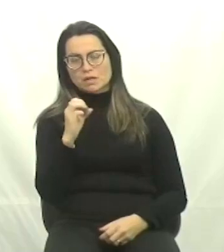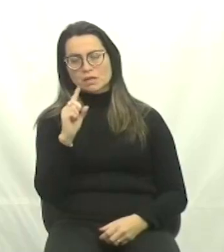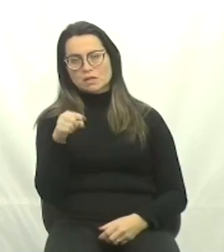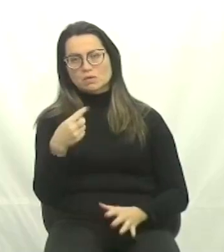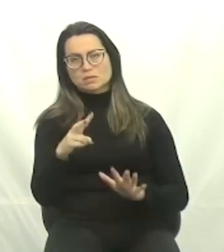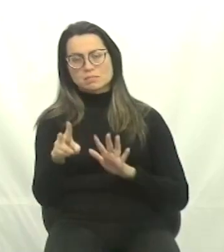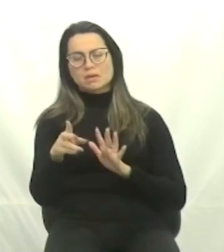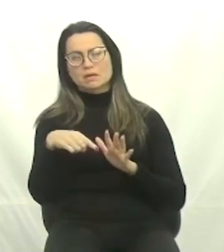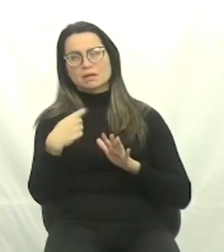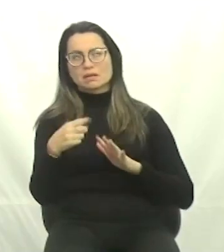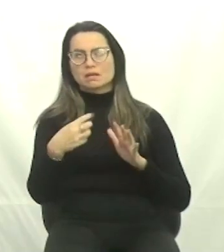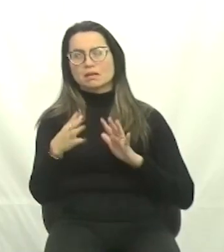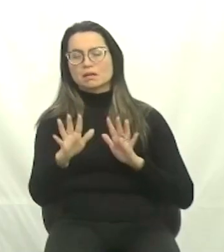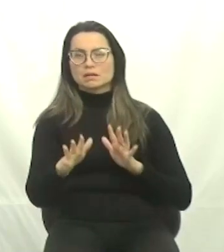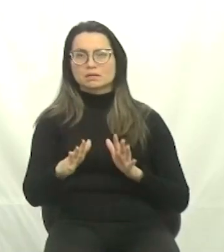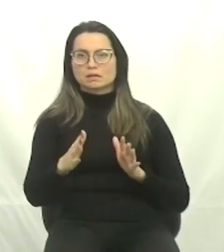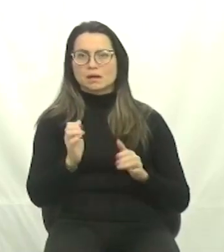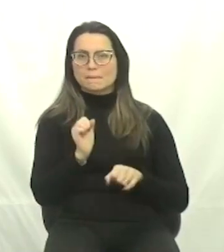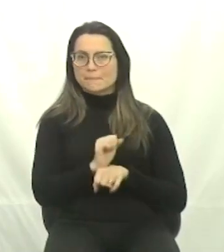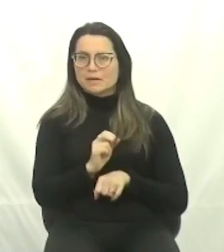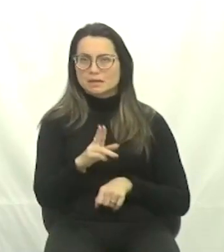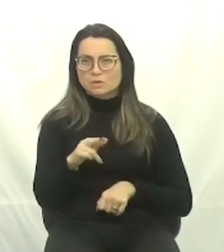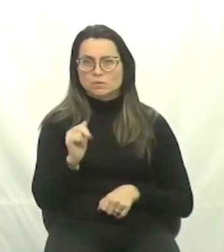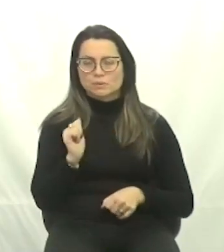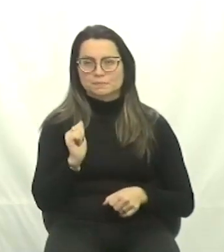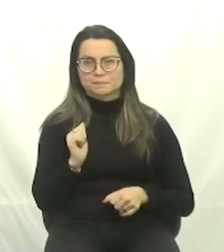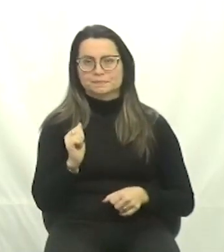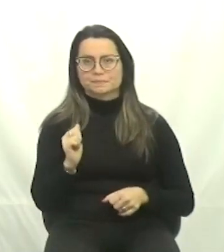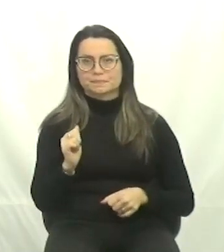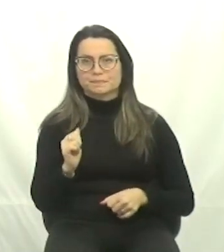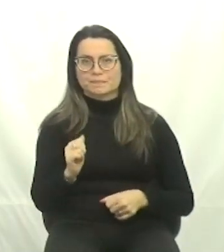outra semana 50 e não vai.